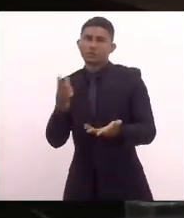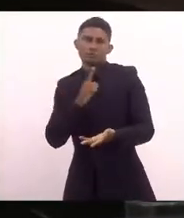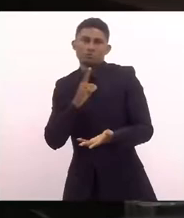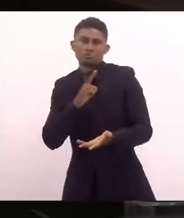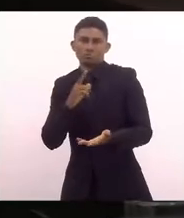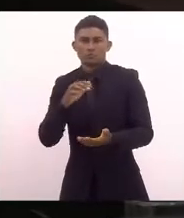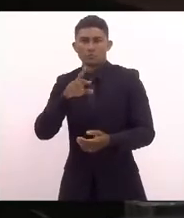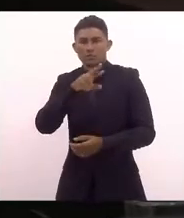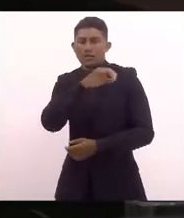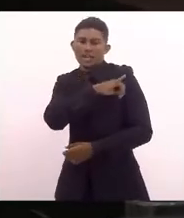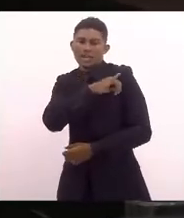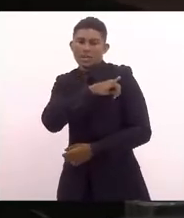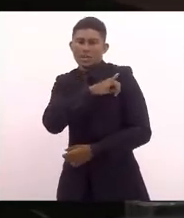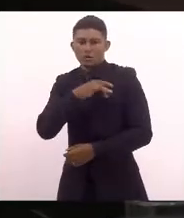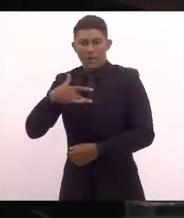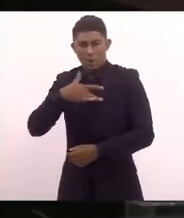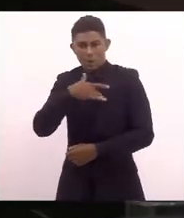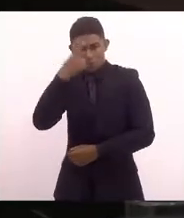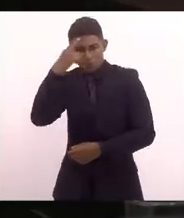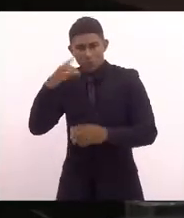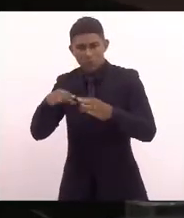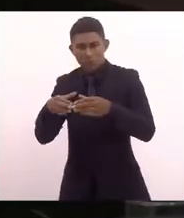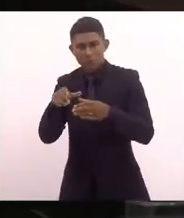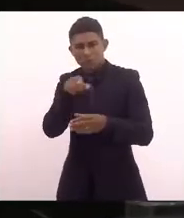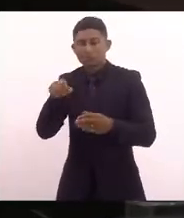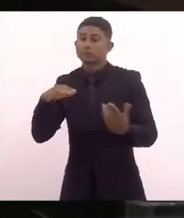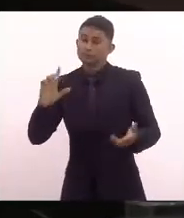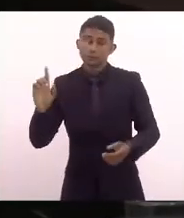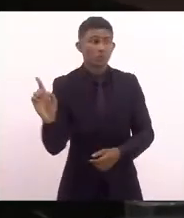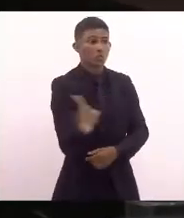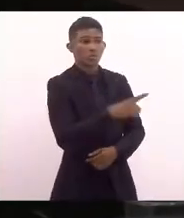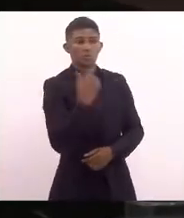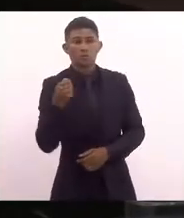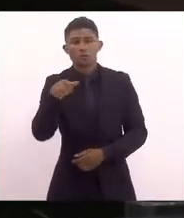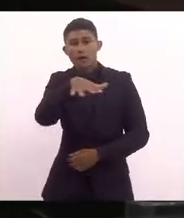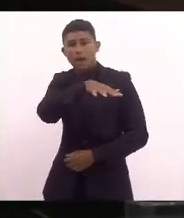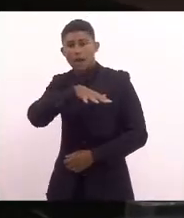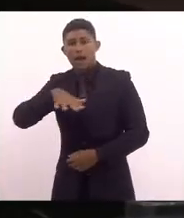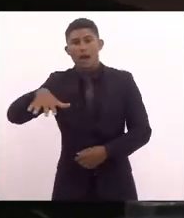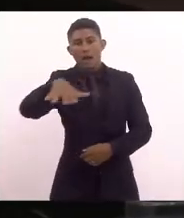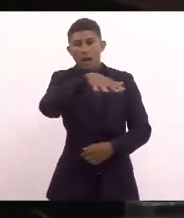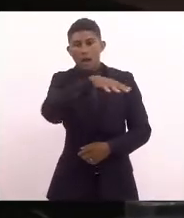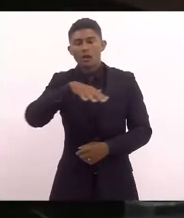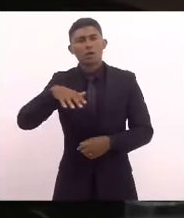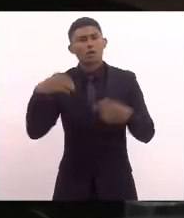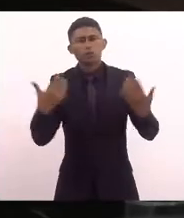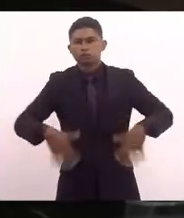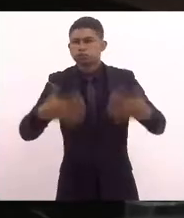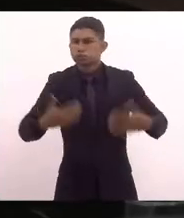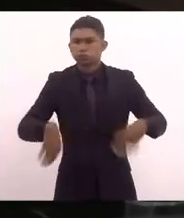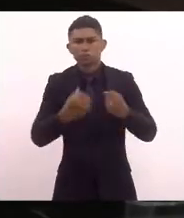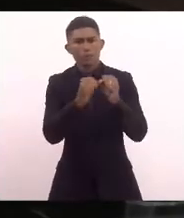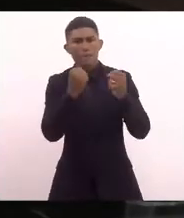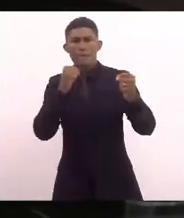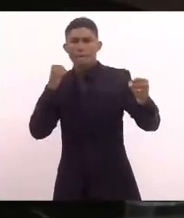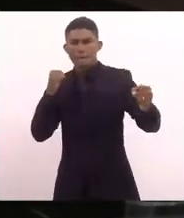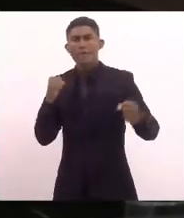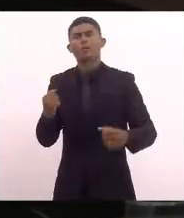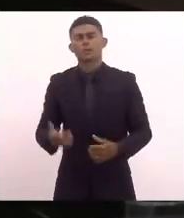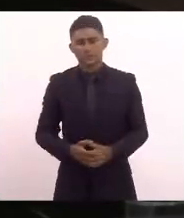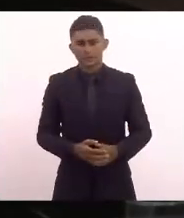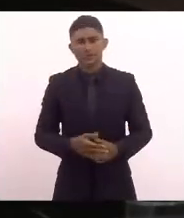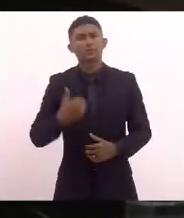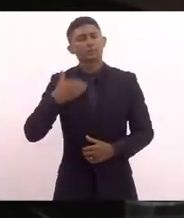Saúde, Rio Saúde. Então, a nossa categoria ela é muito grande. Muito grande. Tenho certeza que, quando o